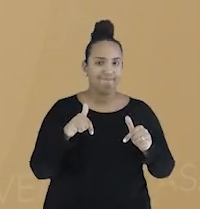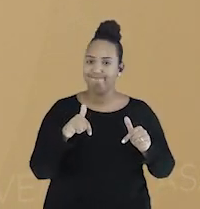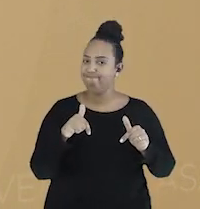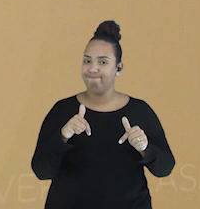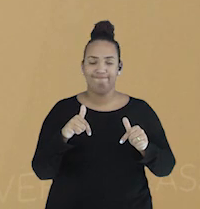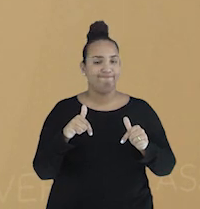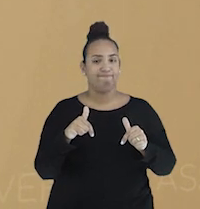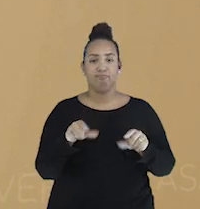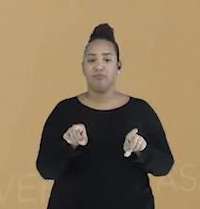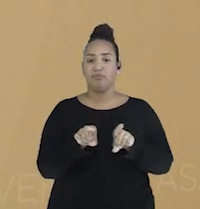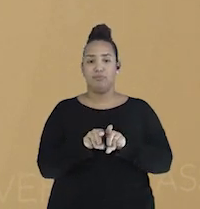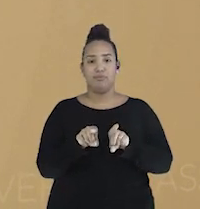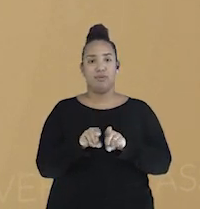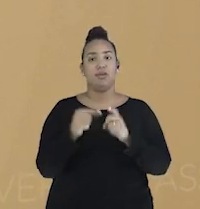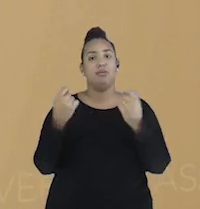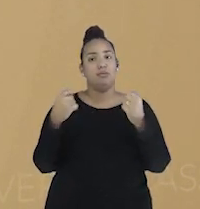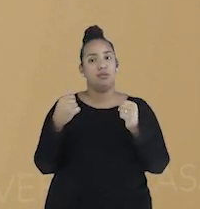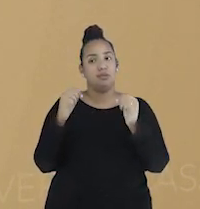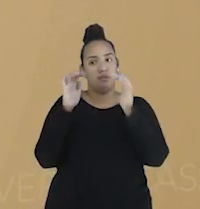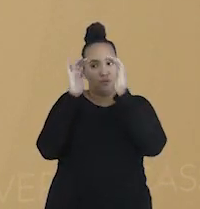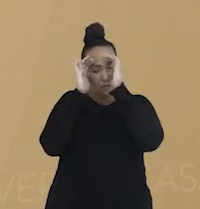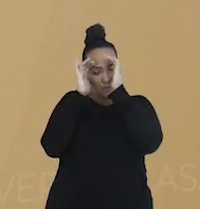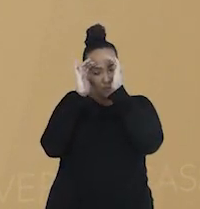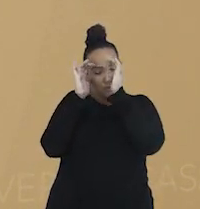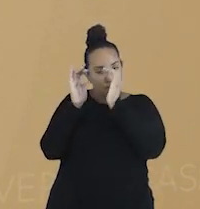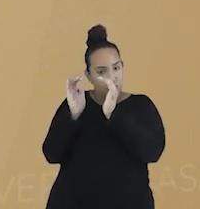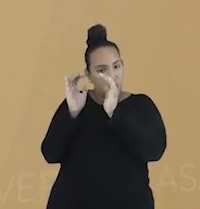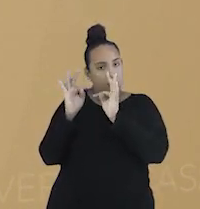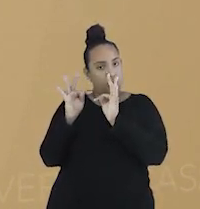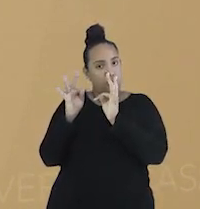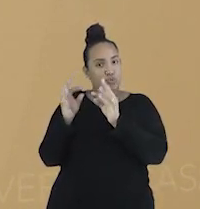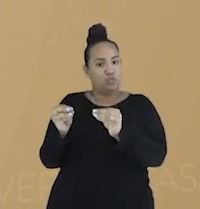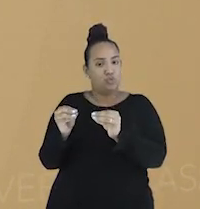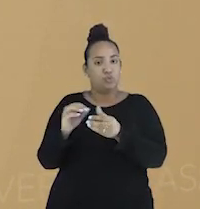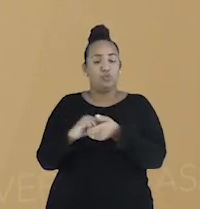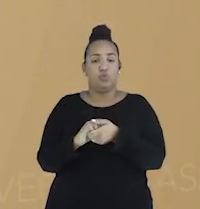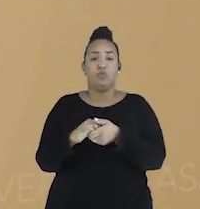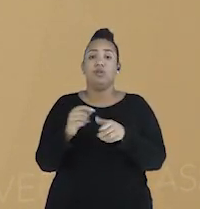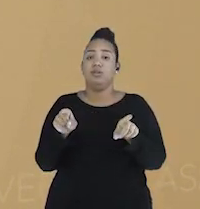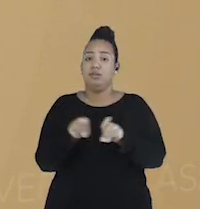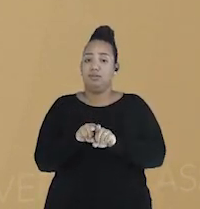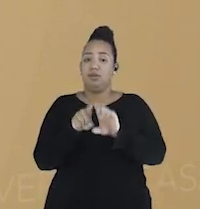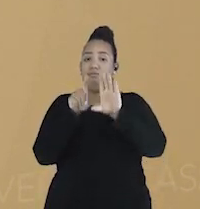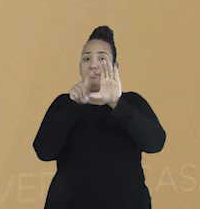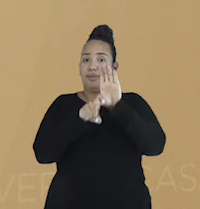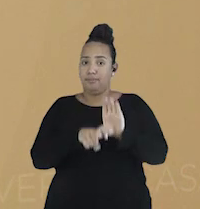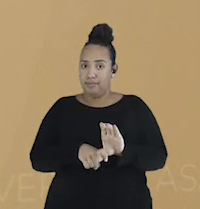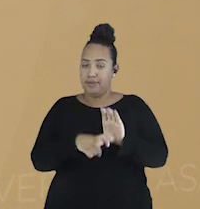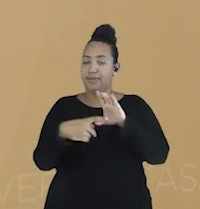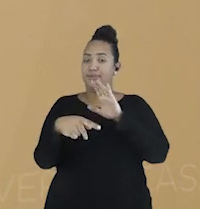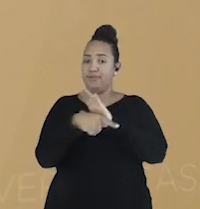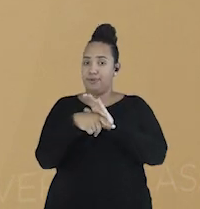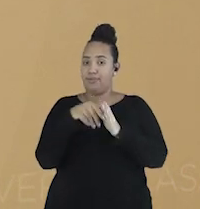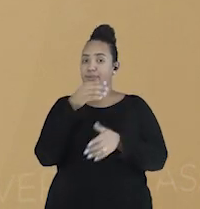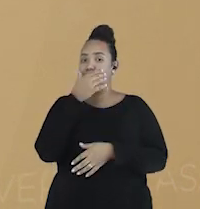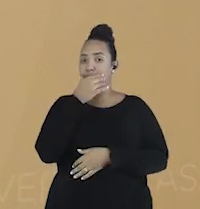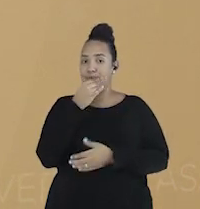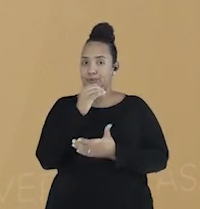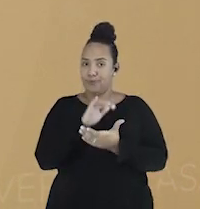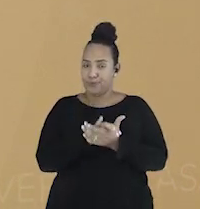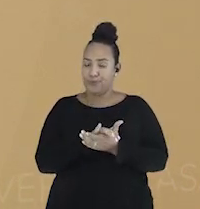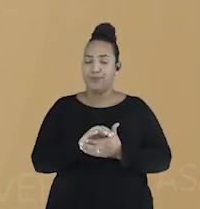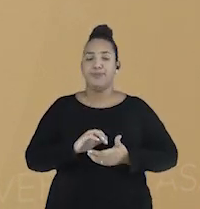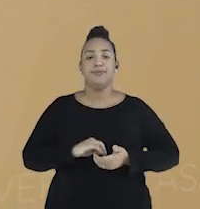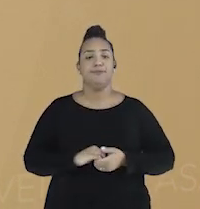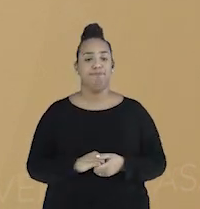eram completamente subordinadas, ou seja, dependentes dos maridos que mandavam